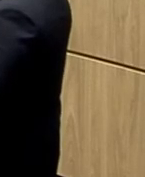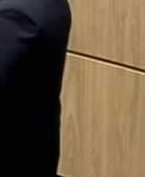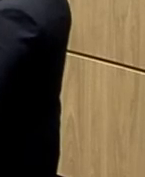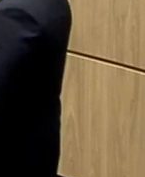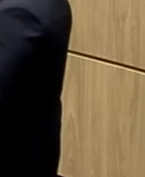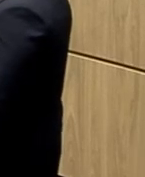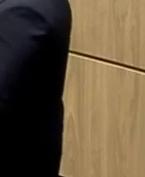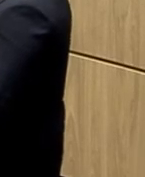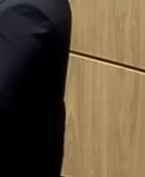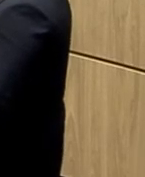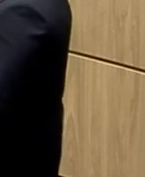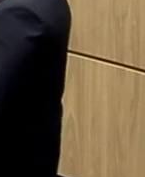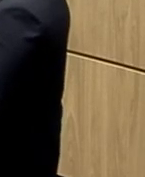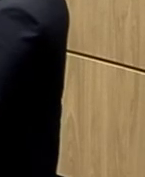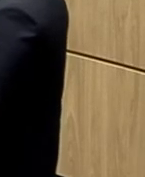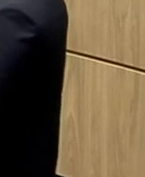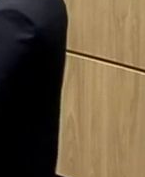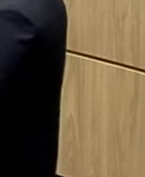Muito bom, Dirce.